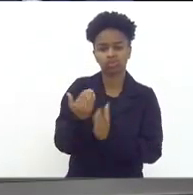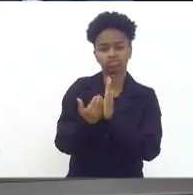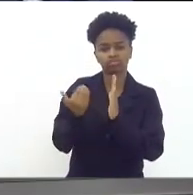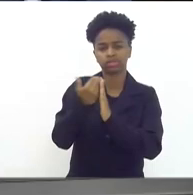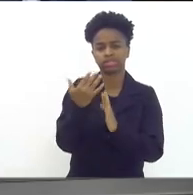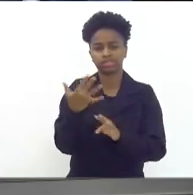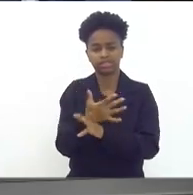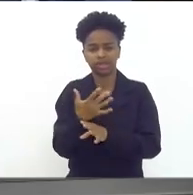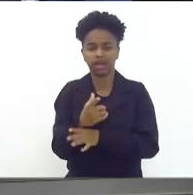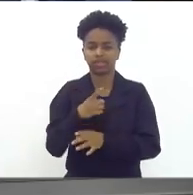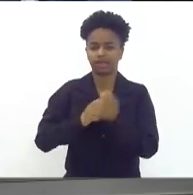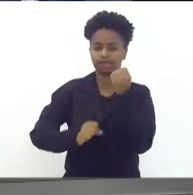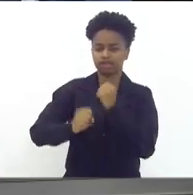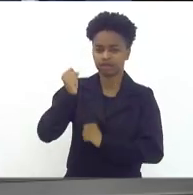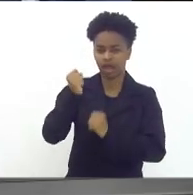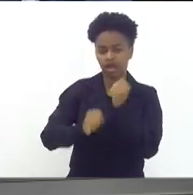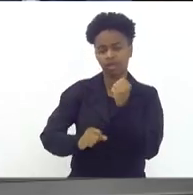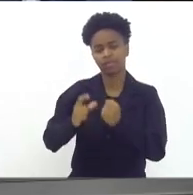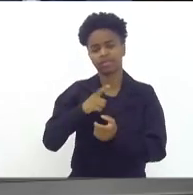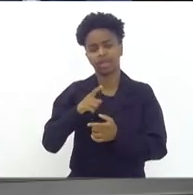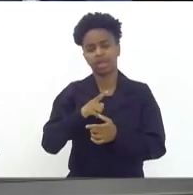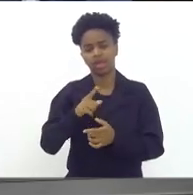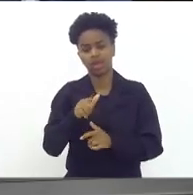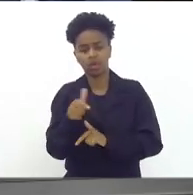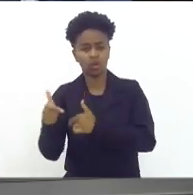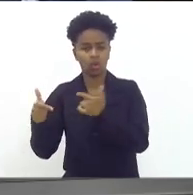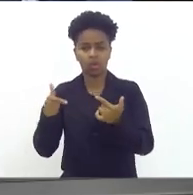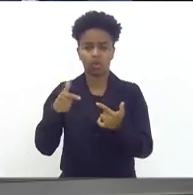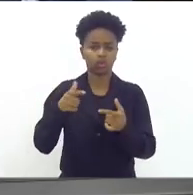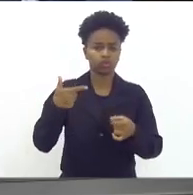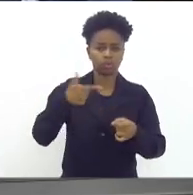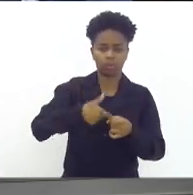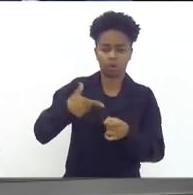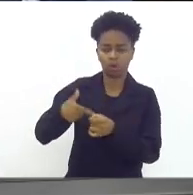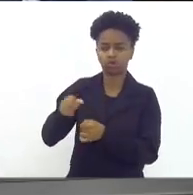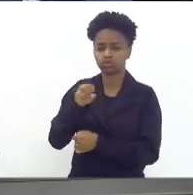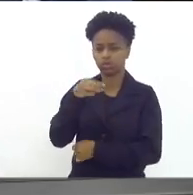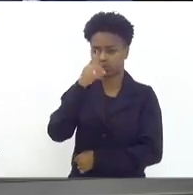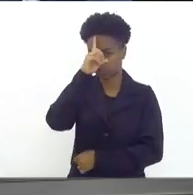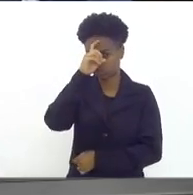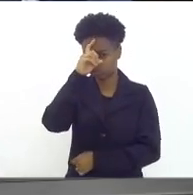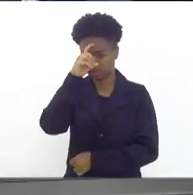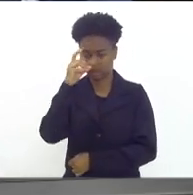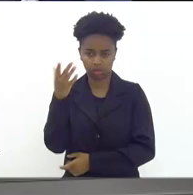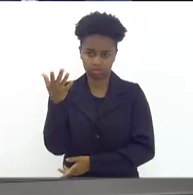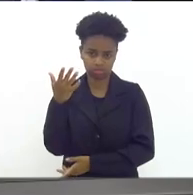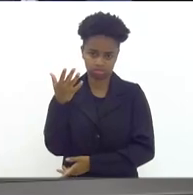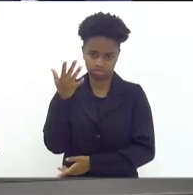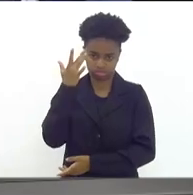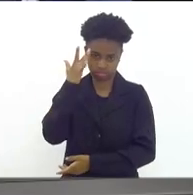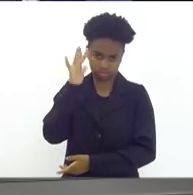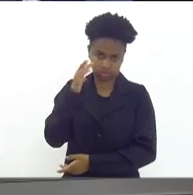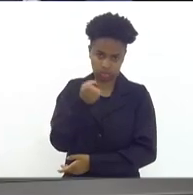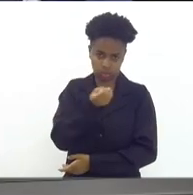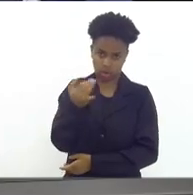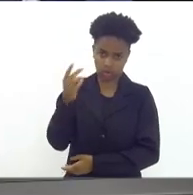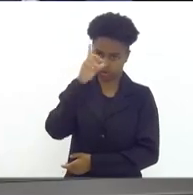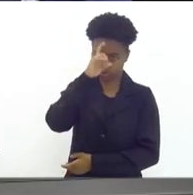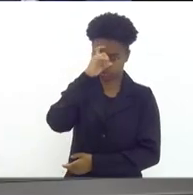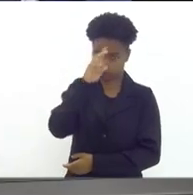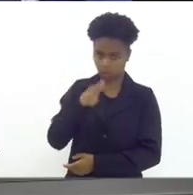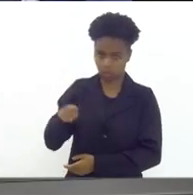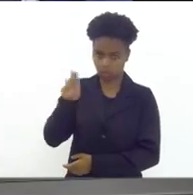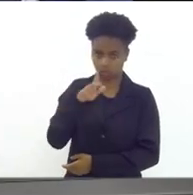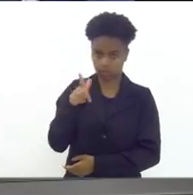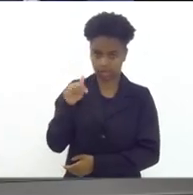barca é uma indústria também na cidade mais forte GNV um hospital Sinceramente não sei o volume de hospital consome de